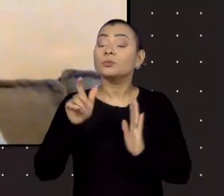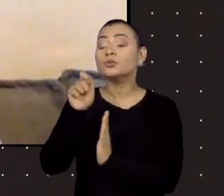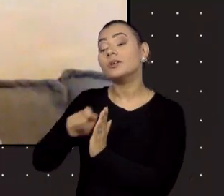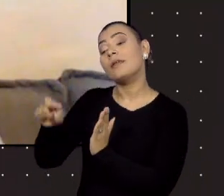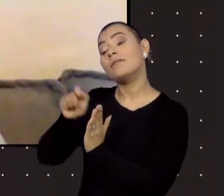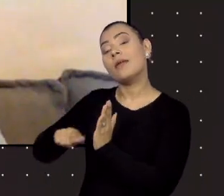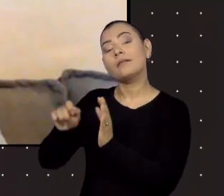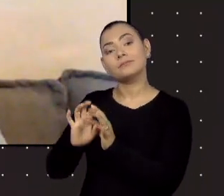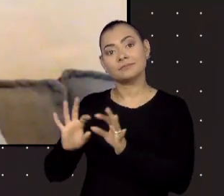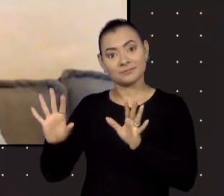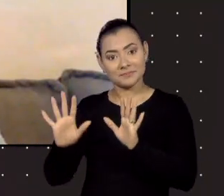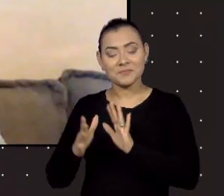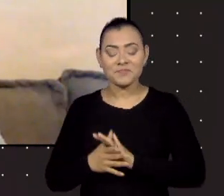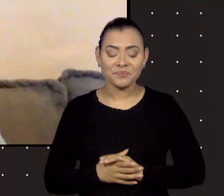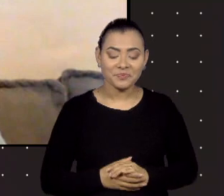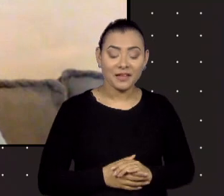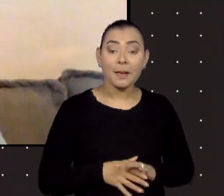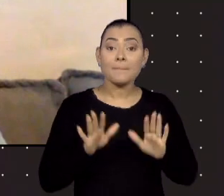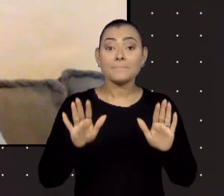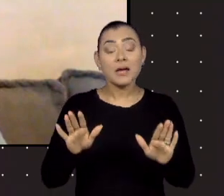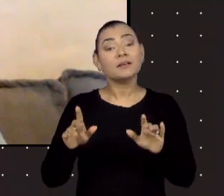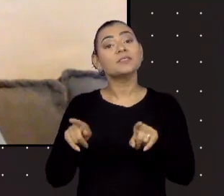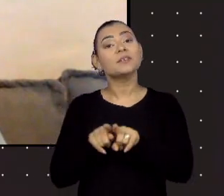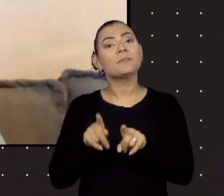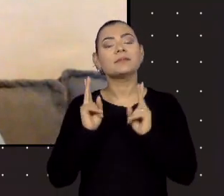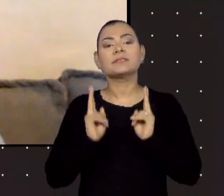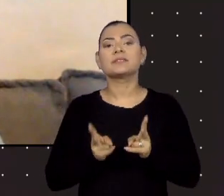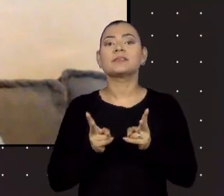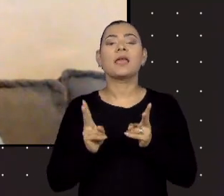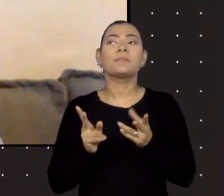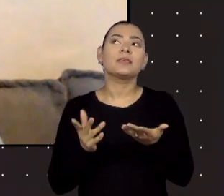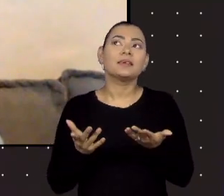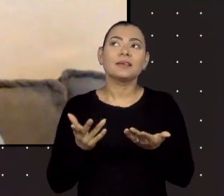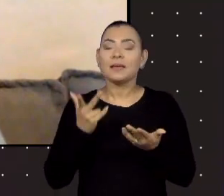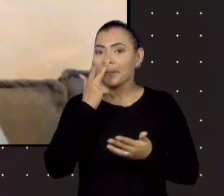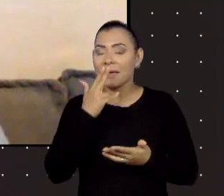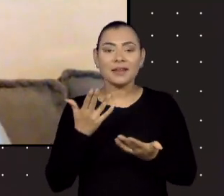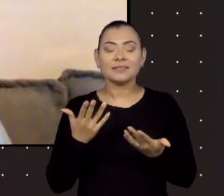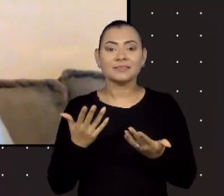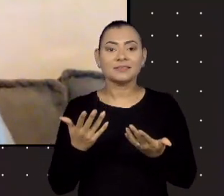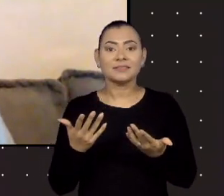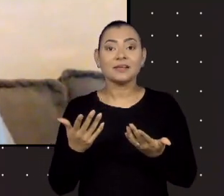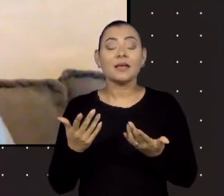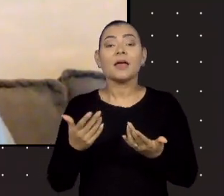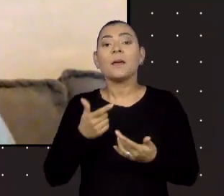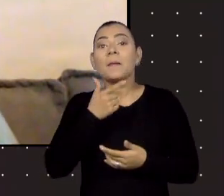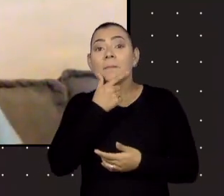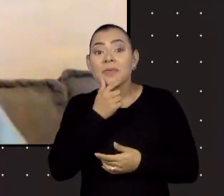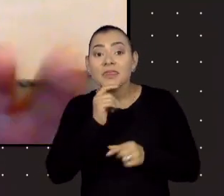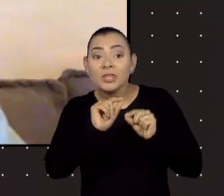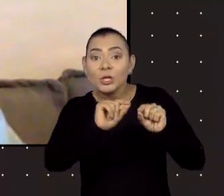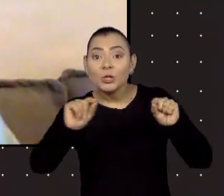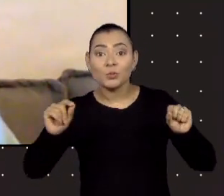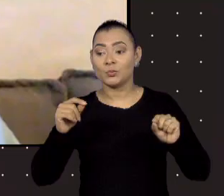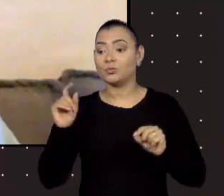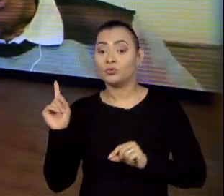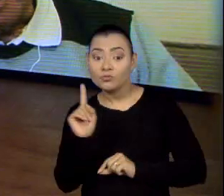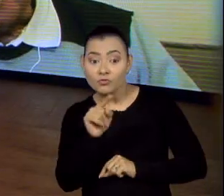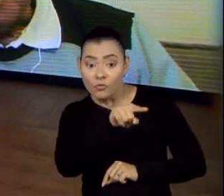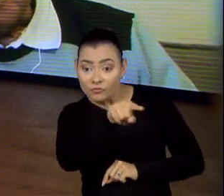escrevendo. E aí a Lourdes dava sempre um conselho. Meninos, vocês vão para a